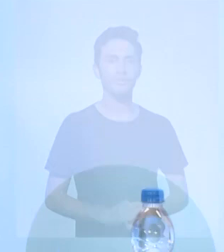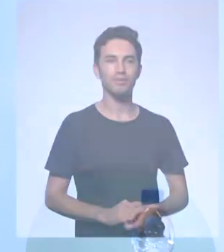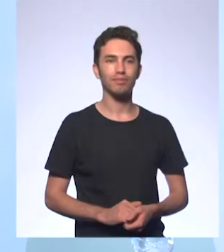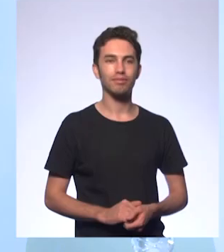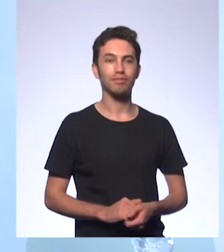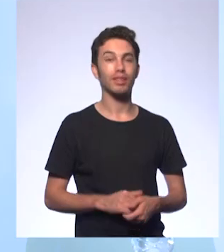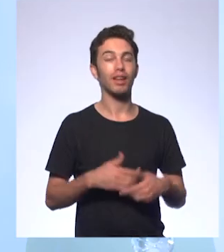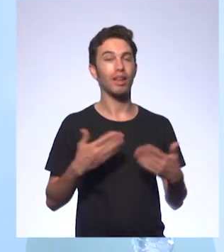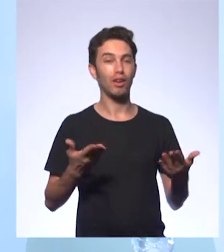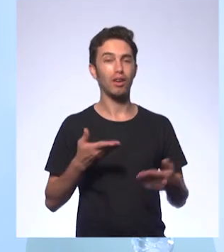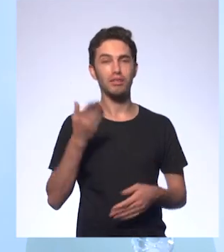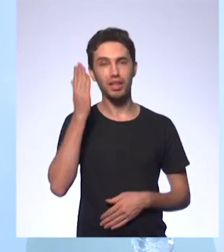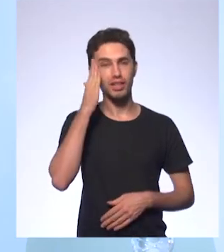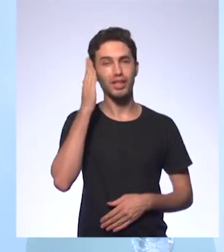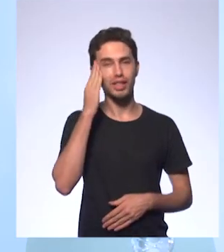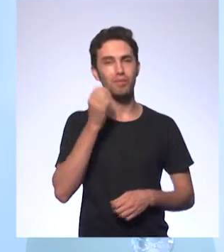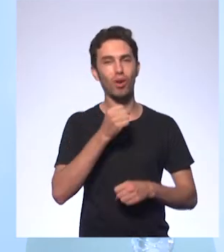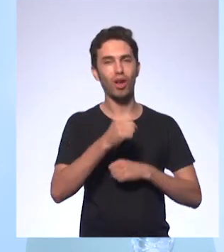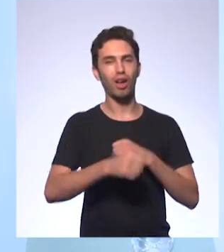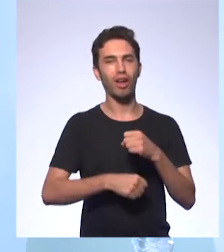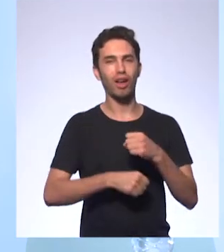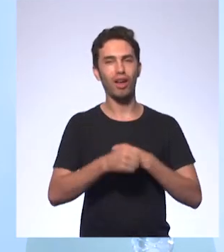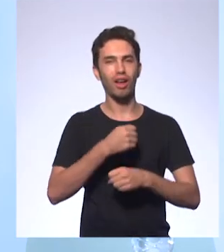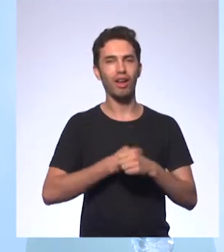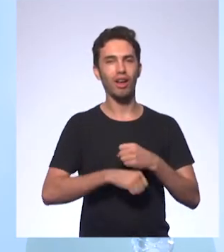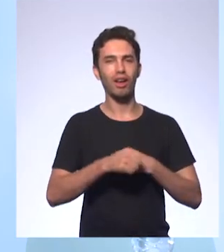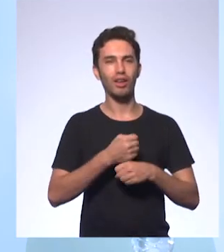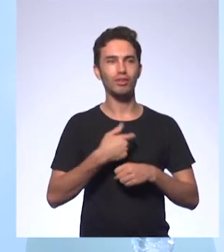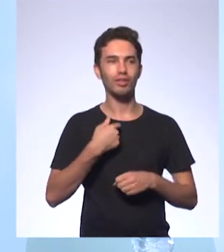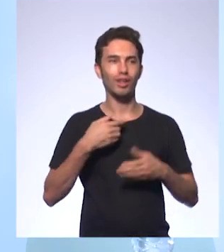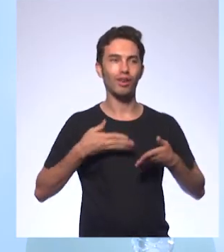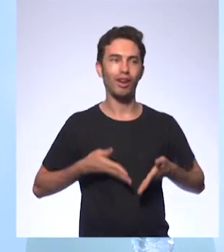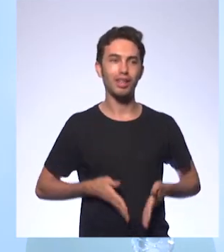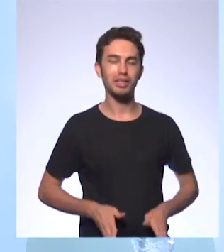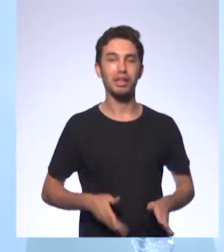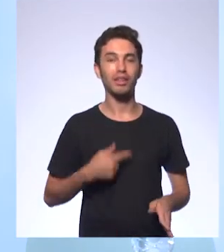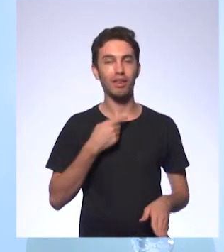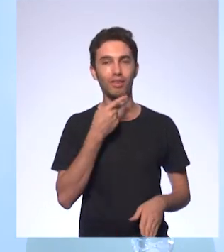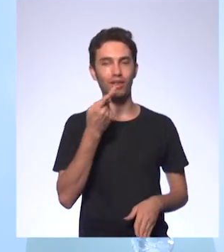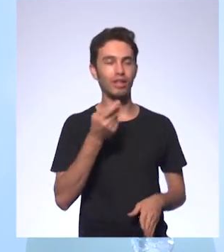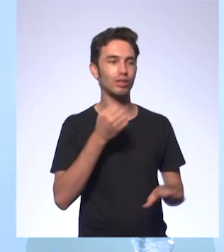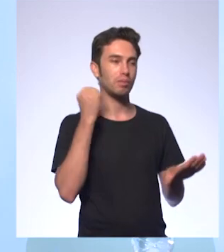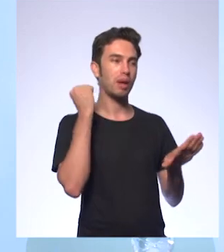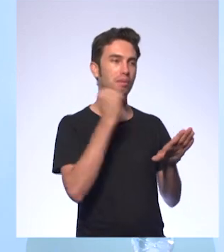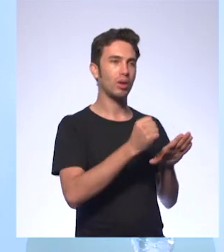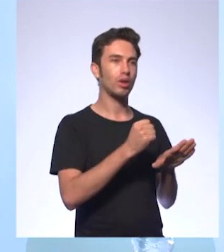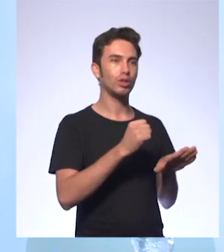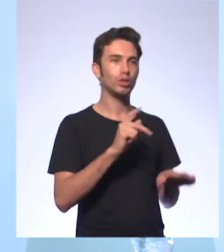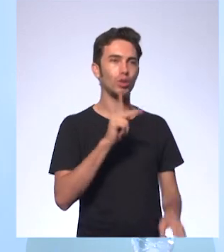Então, agora vocês já sabem o ano que eu nasci, né? A gente estava discutindo aqui a morte do Kennedy, foi em